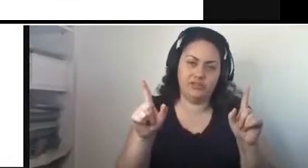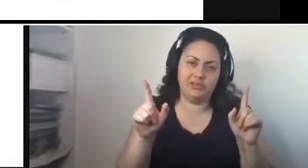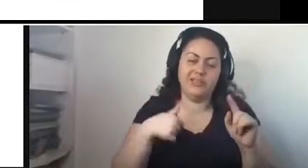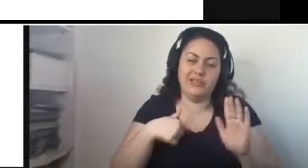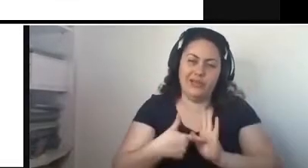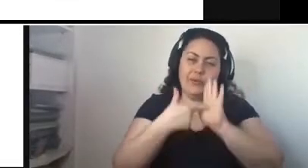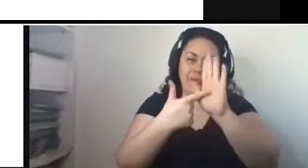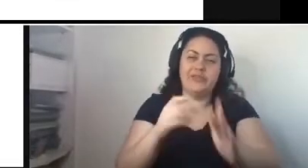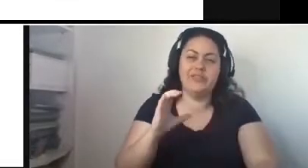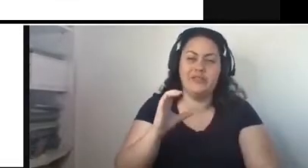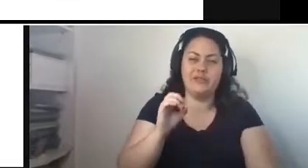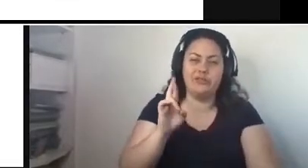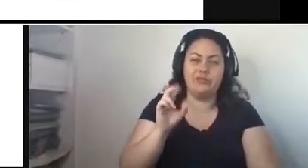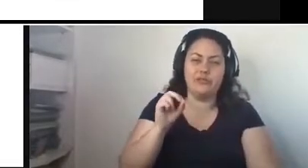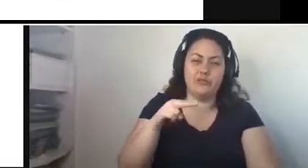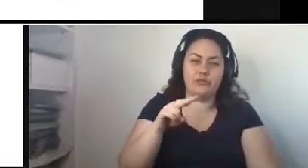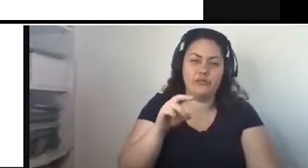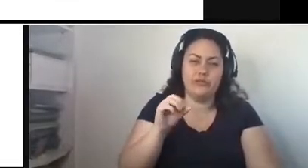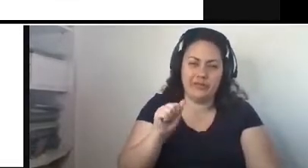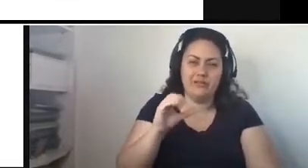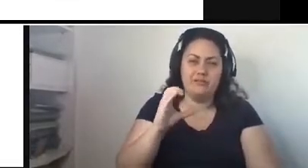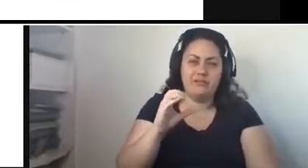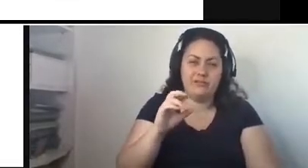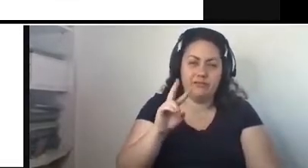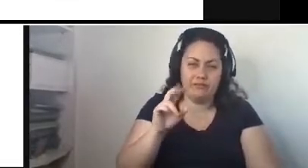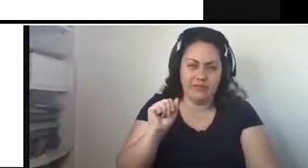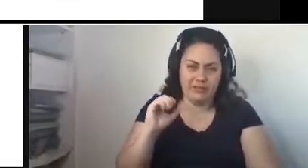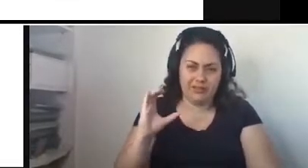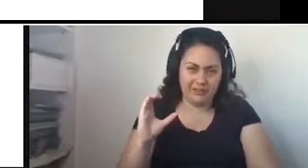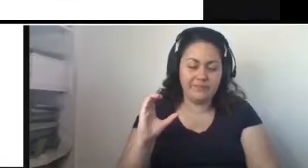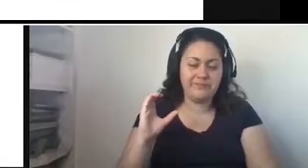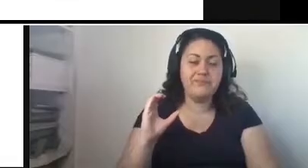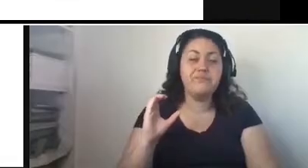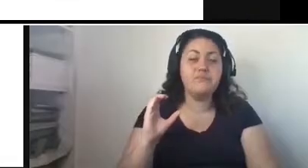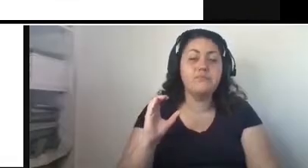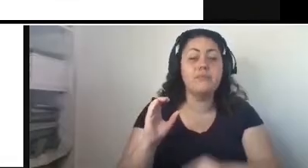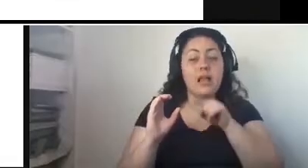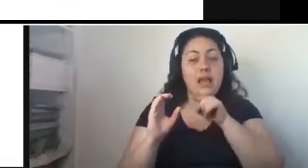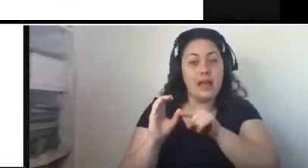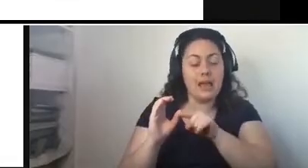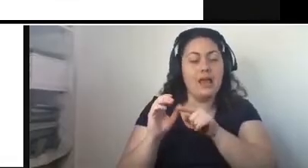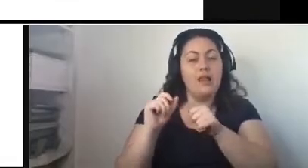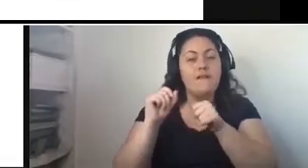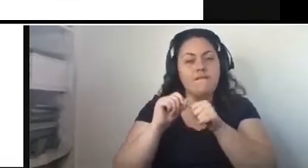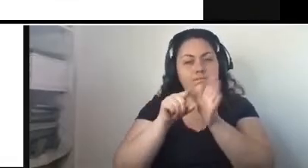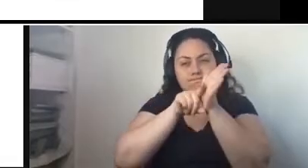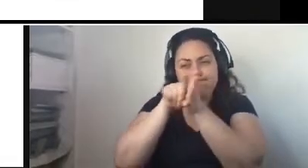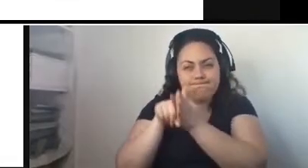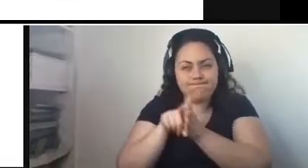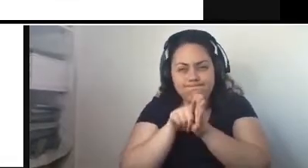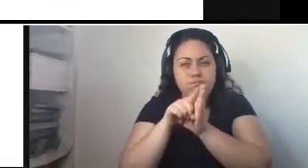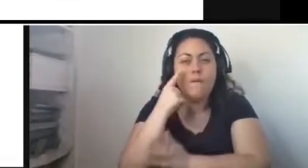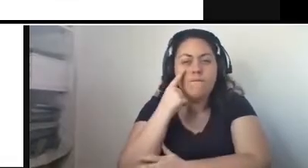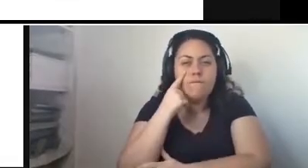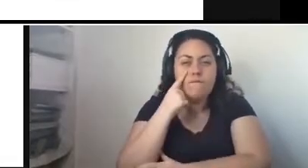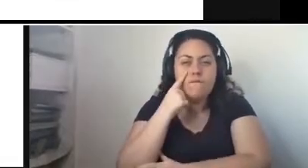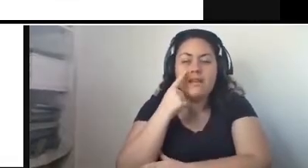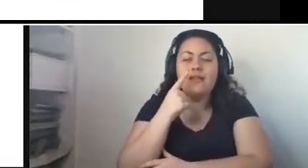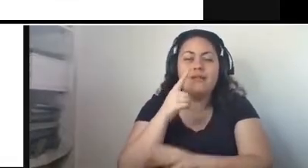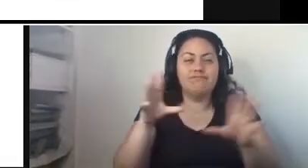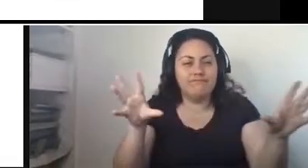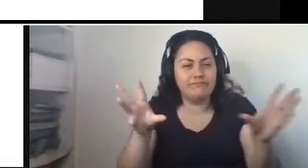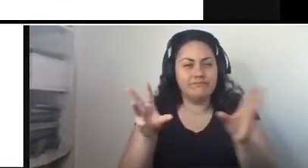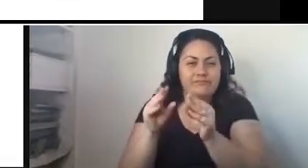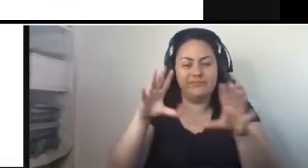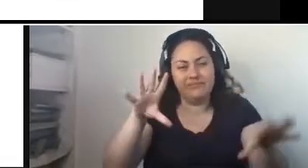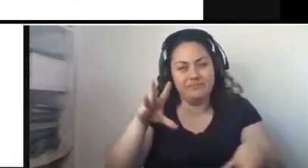da Coronavac, realmente, quando ela mediu a eficácia, incluindo os casos muito leves, ela